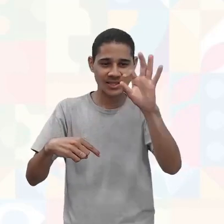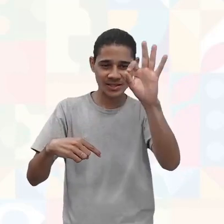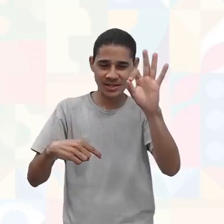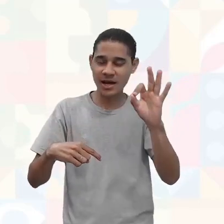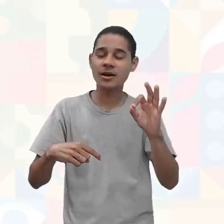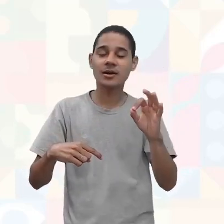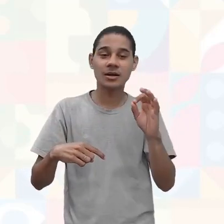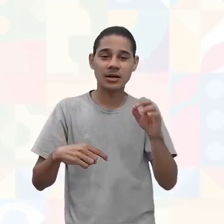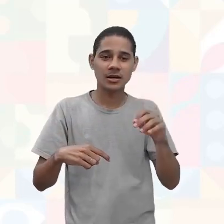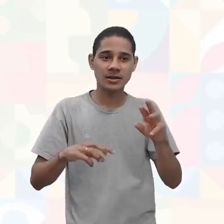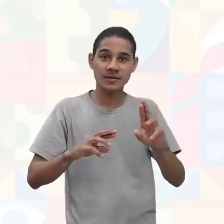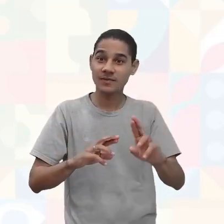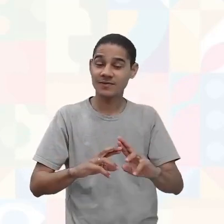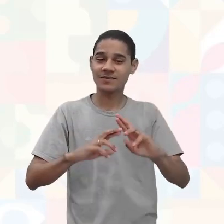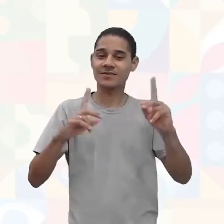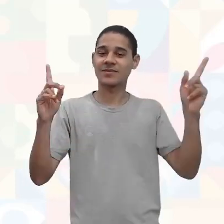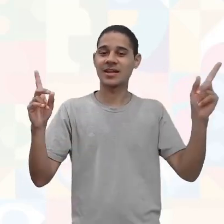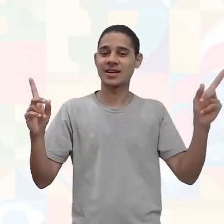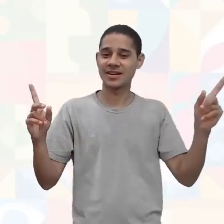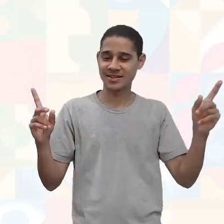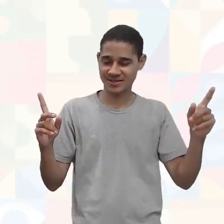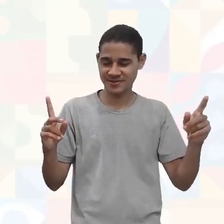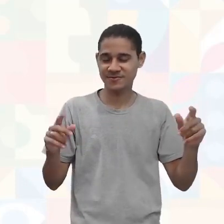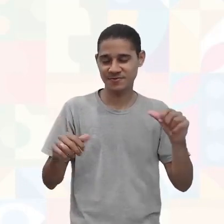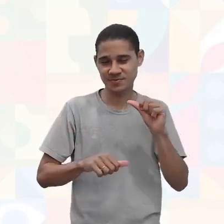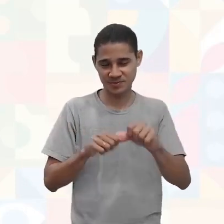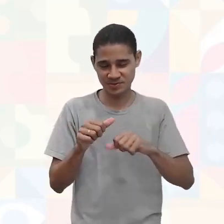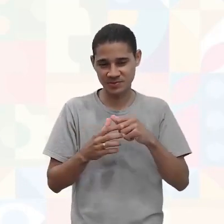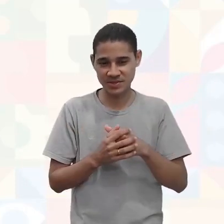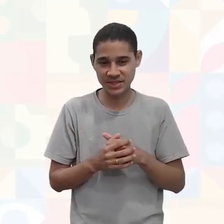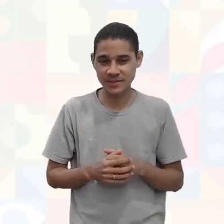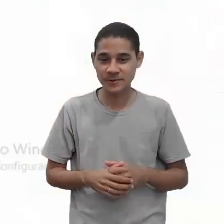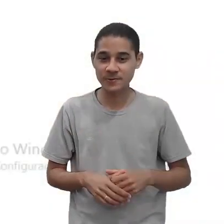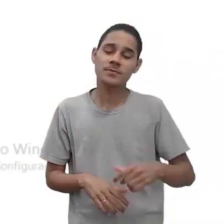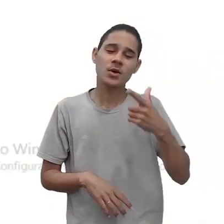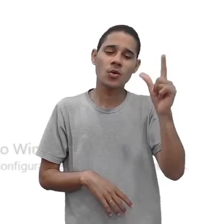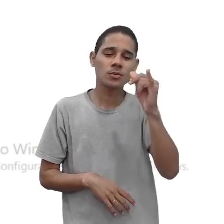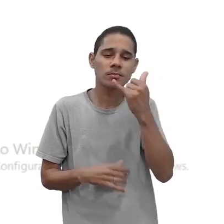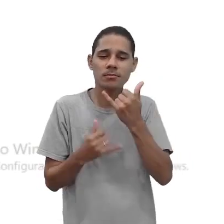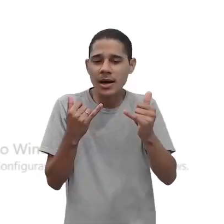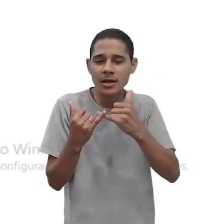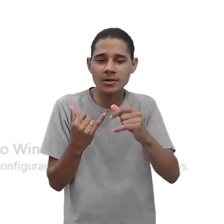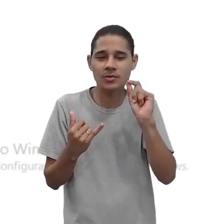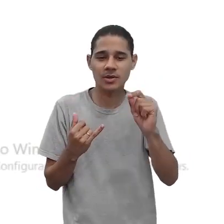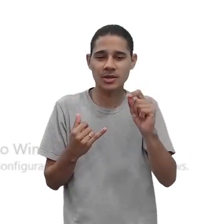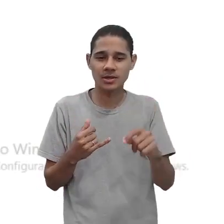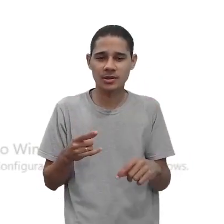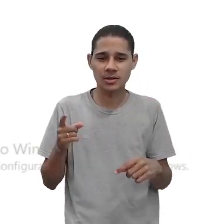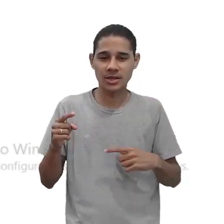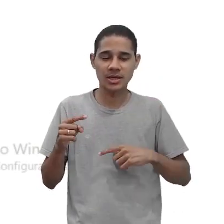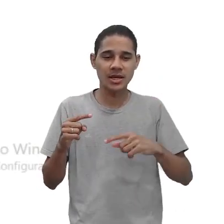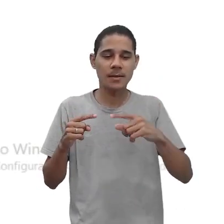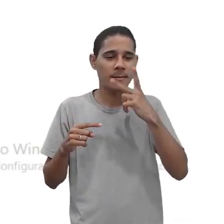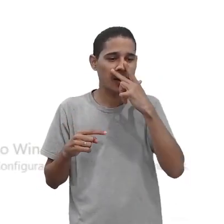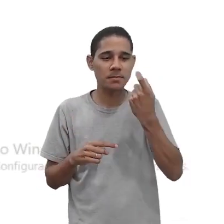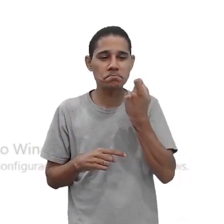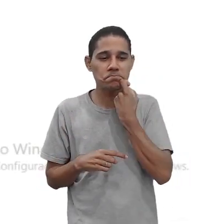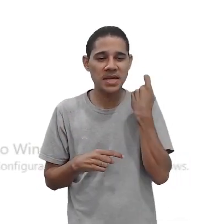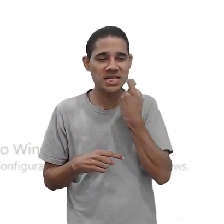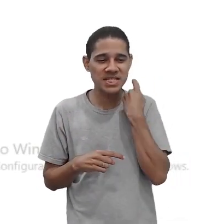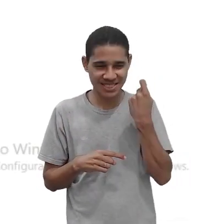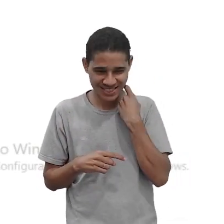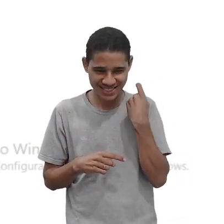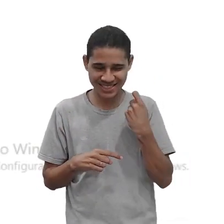dinâmica, mudando aí todo o padrão. Um semelhante ao diagonal é que a gente também tem aí o espinha de peixe, né? Que é o que a gente chama